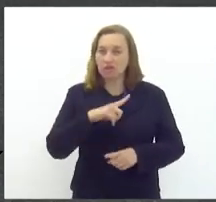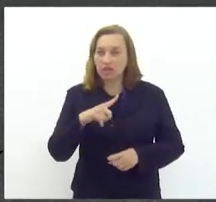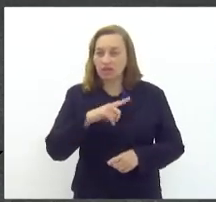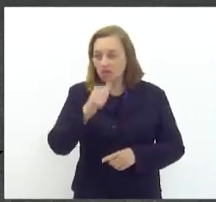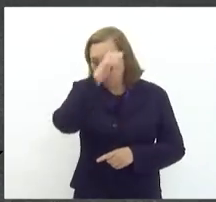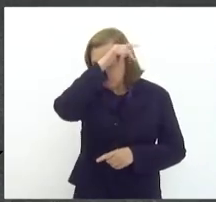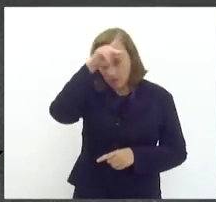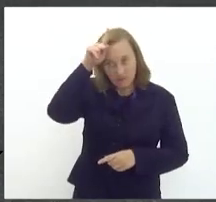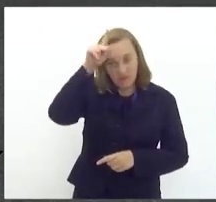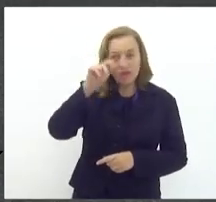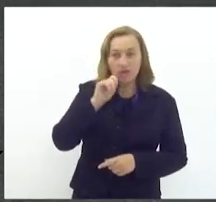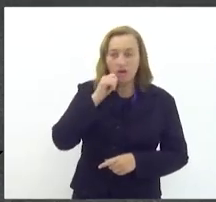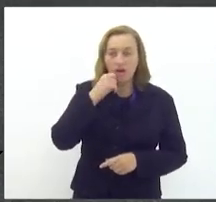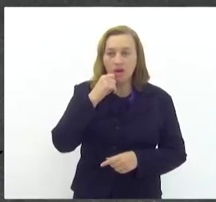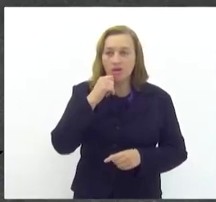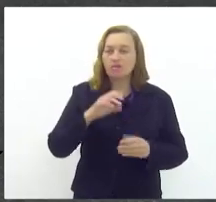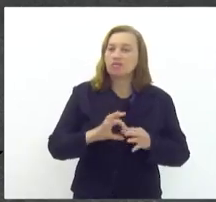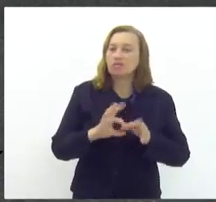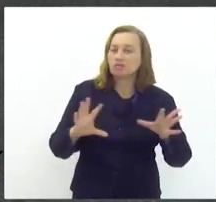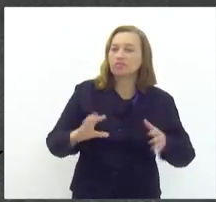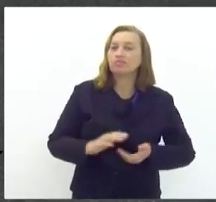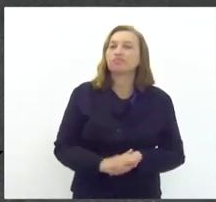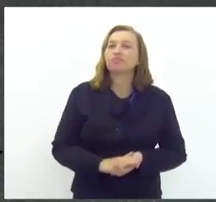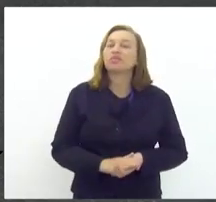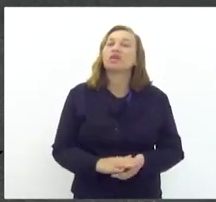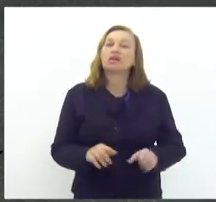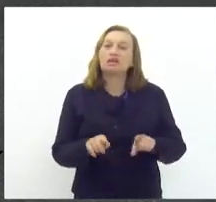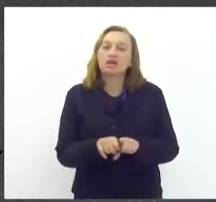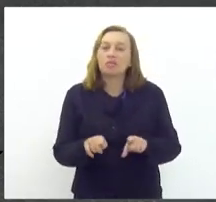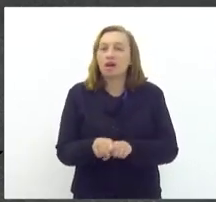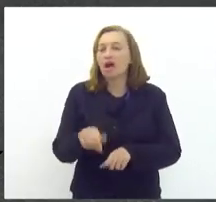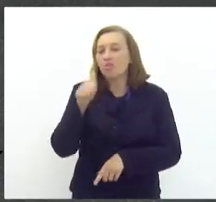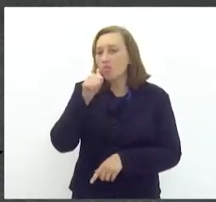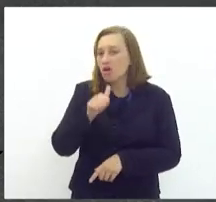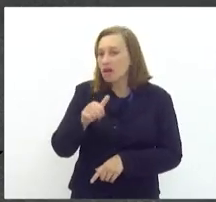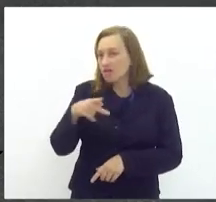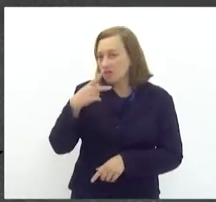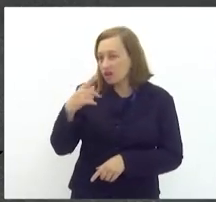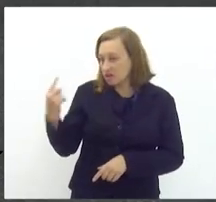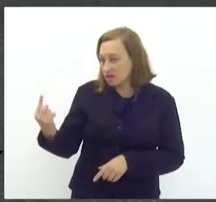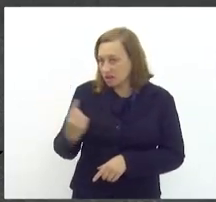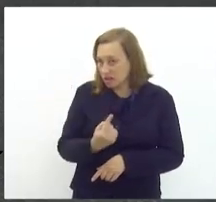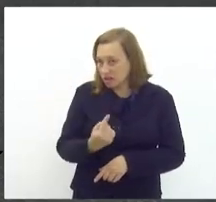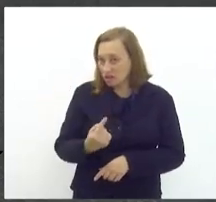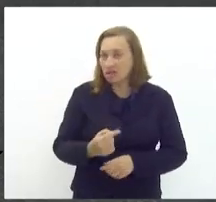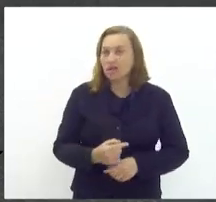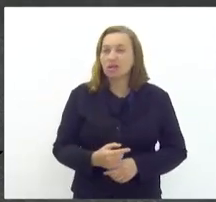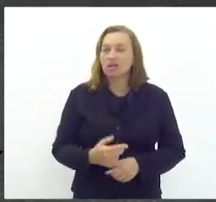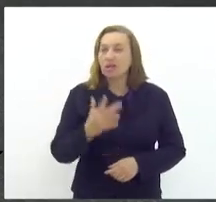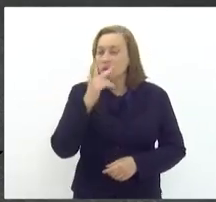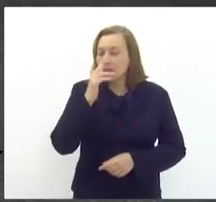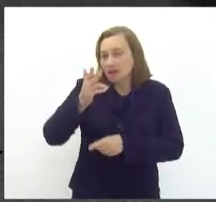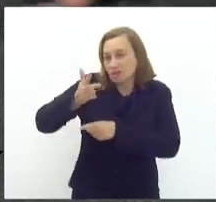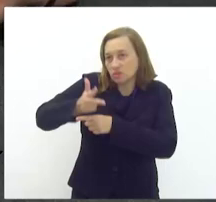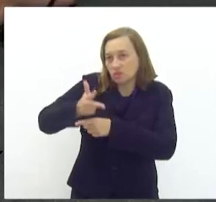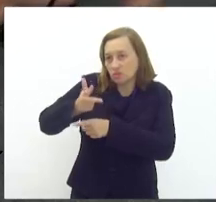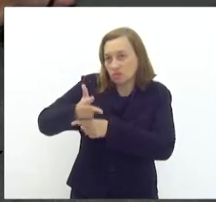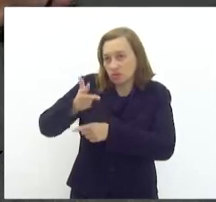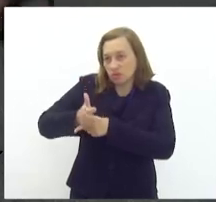que foi eleito democraticamente e a dita senhora que foi citada aqui aparece num vídeo